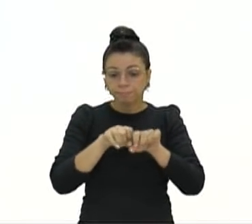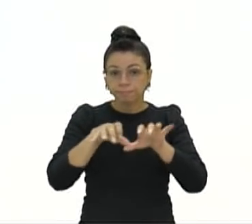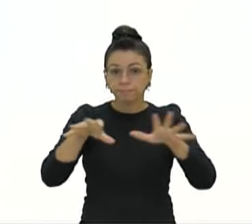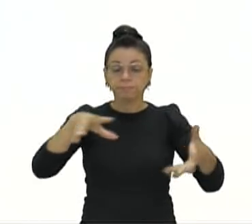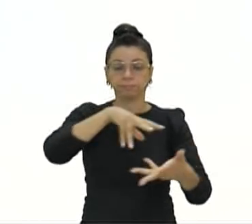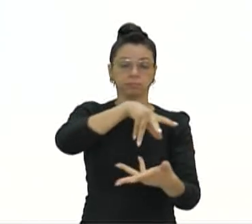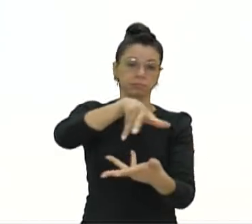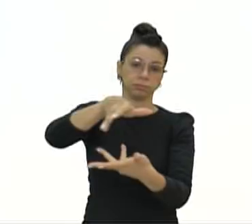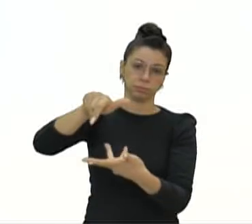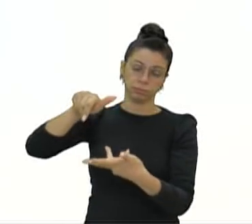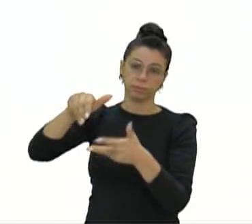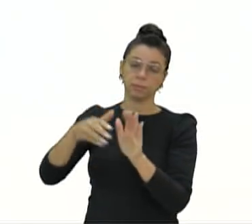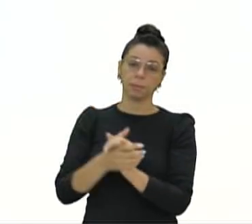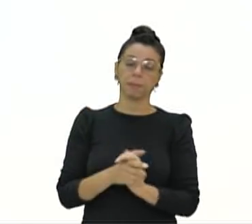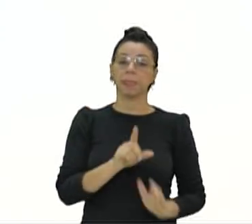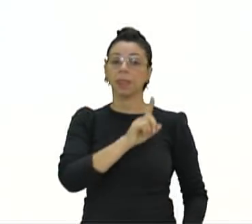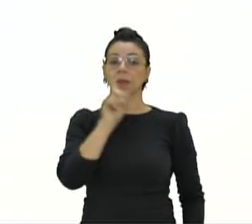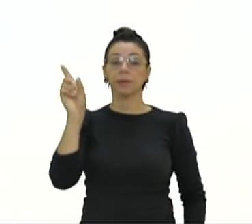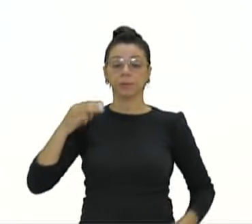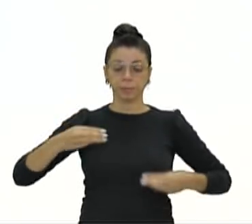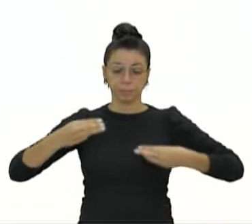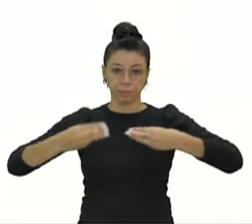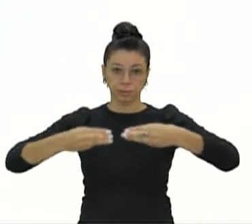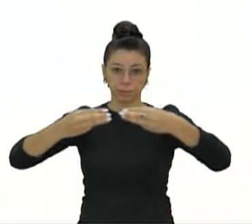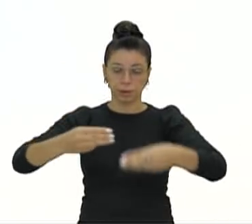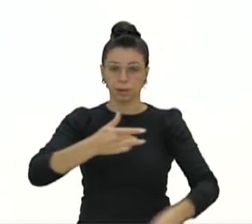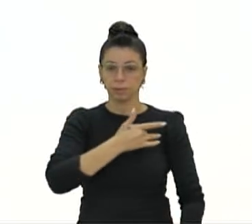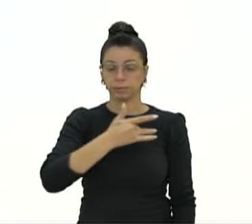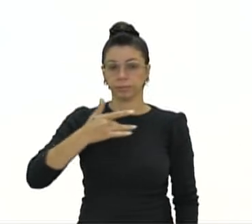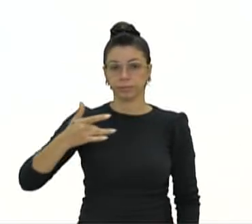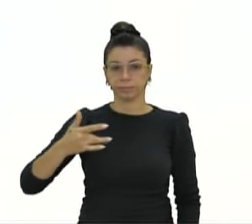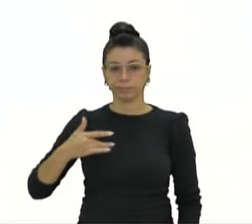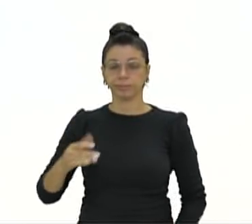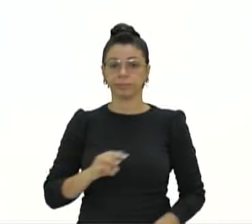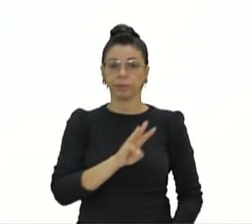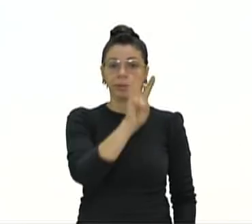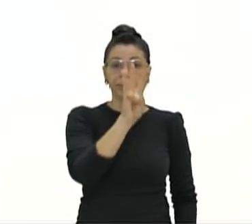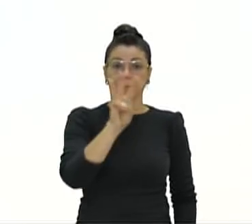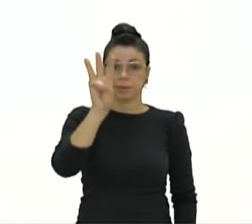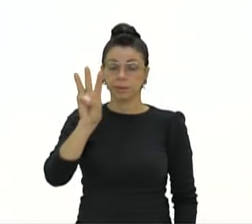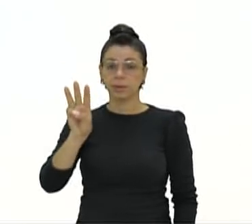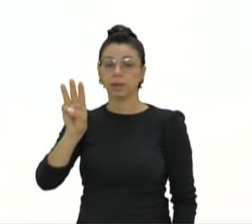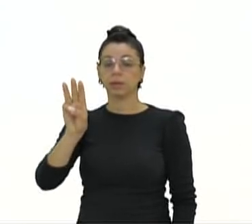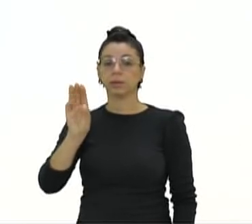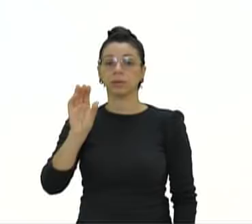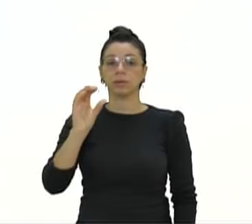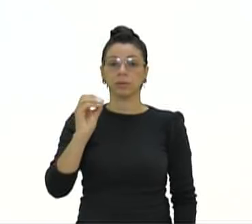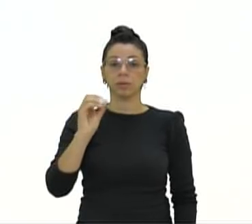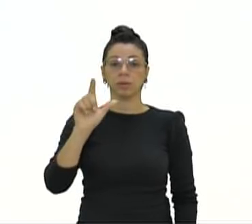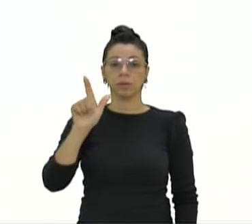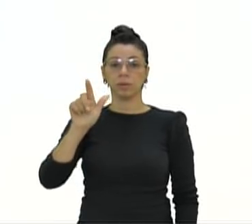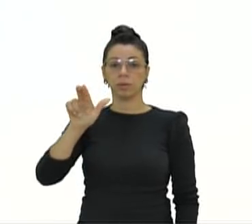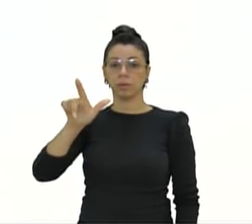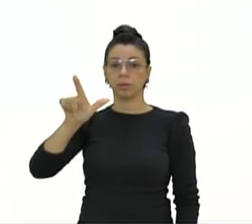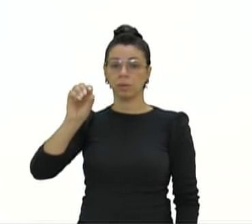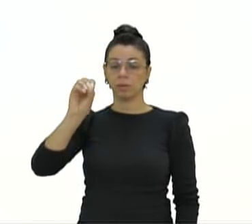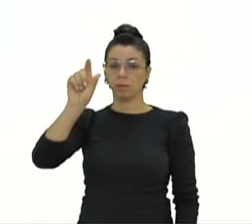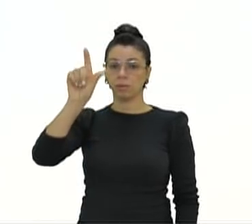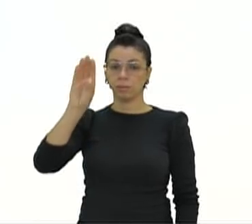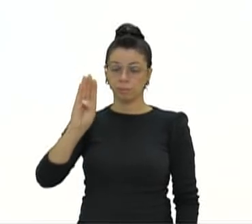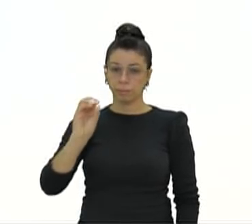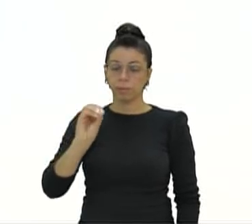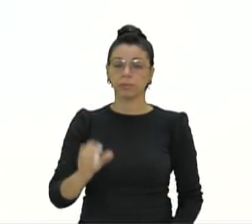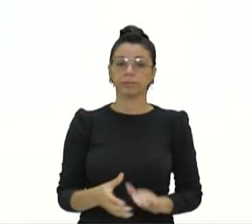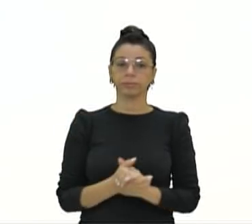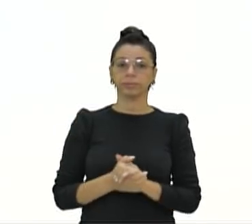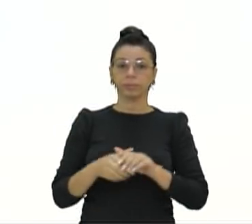próprio site, né, do Ministério da Saúde, aqui no site O Globo, na mesma data, ó, OMS decreta pandemia